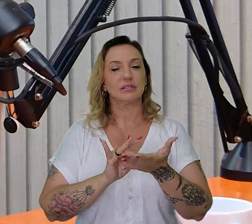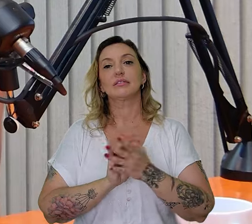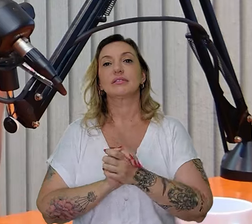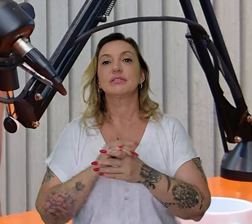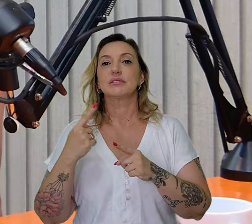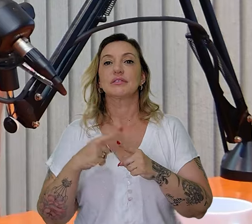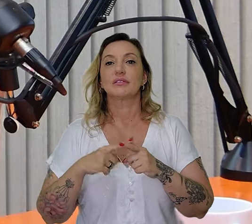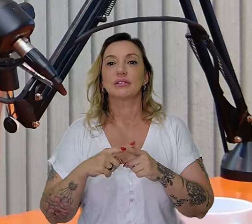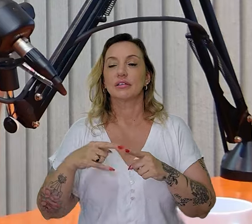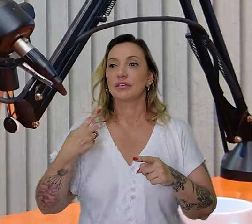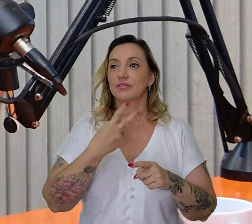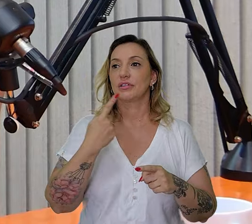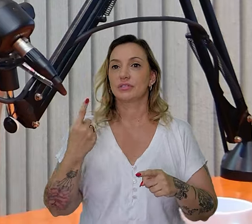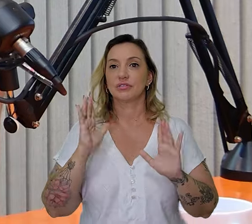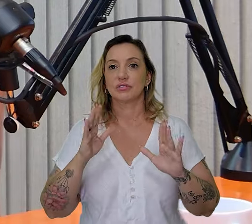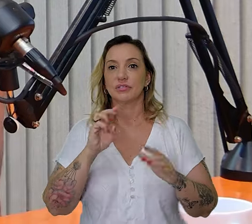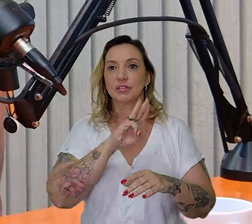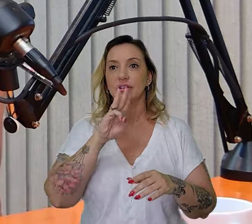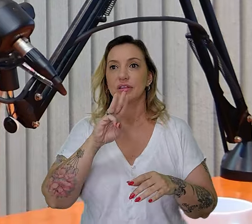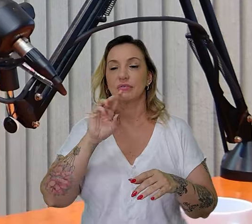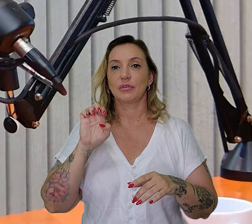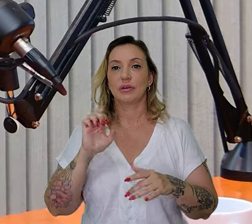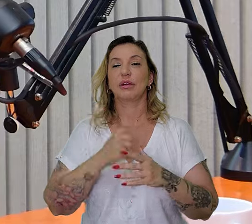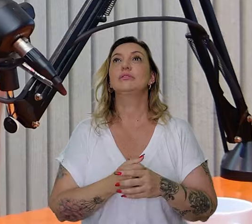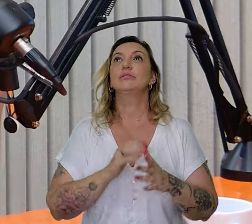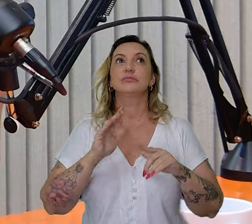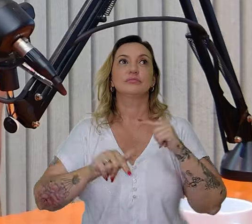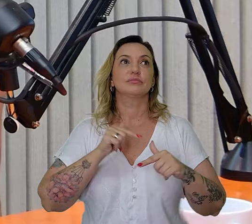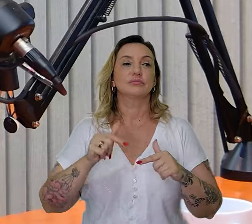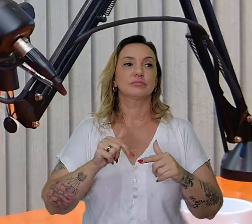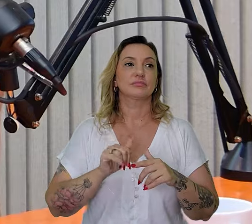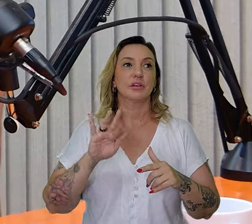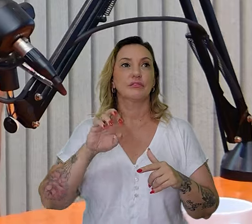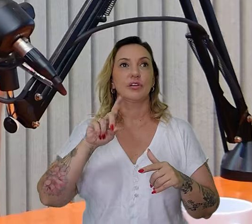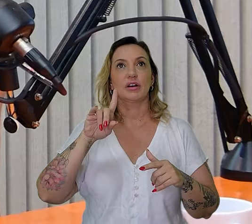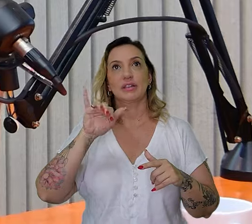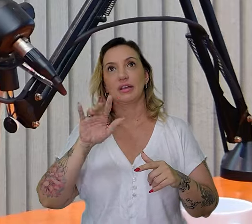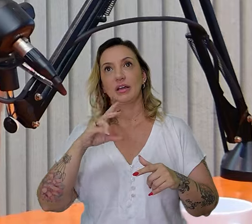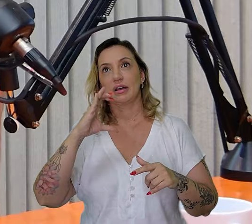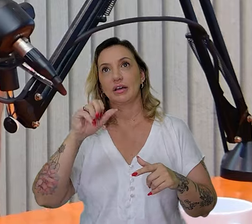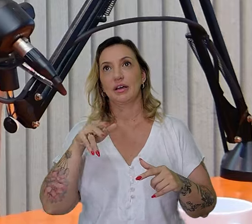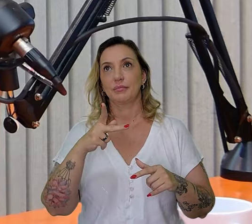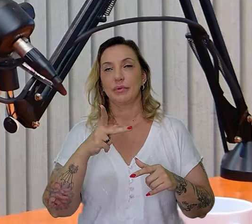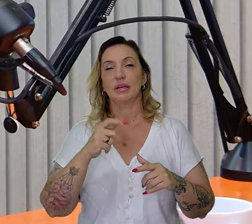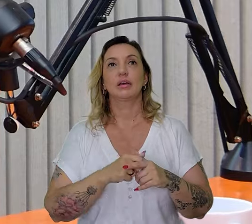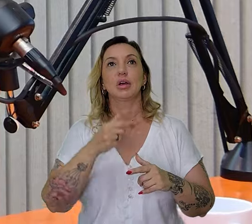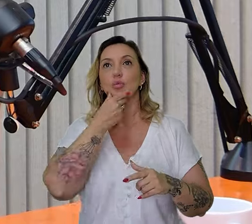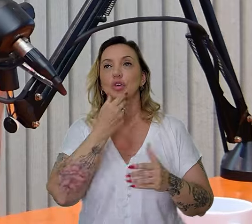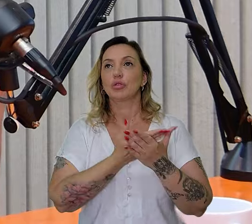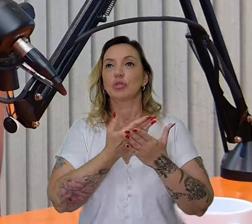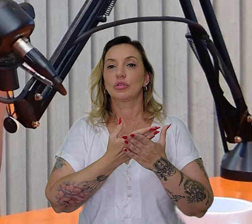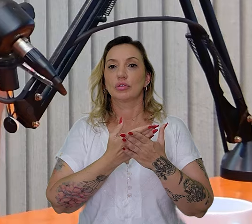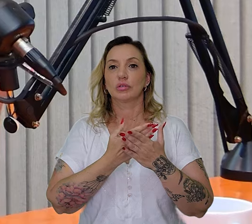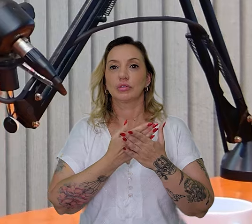trabalhou na WWE já trabalhou no Florida Cup já trabalhou os meninos vão para estúdio vão lá para Nashville trabalham com